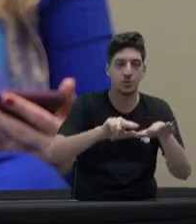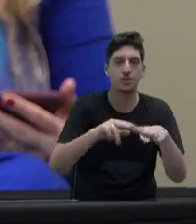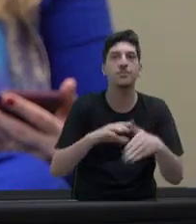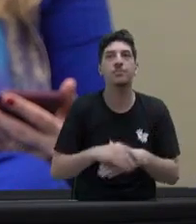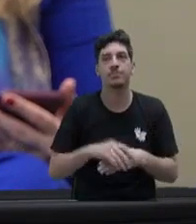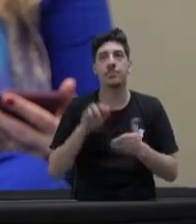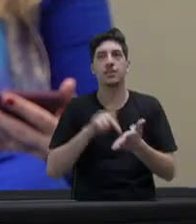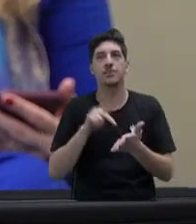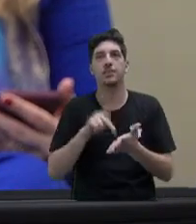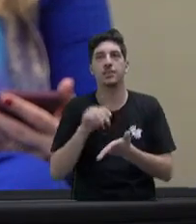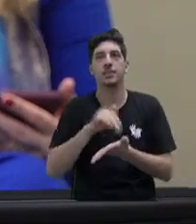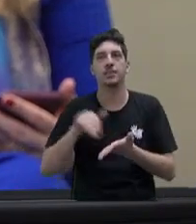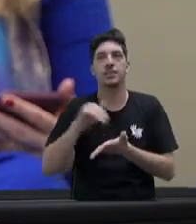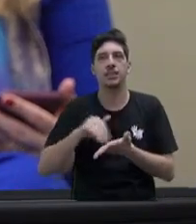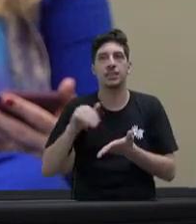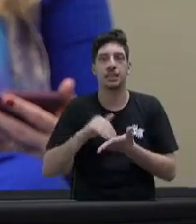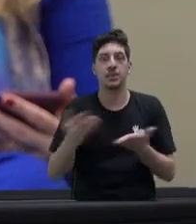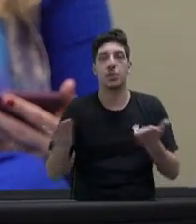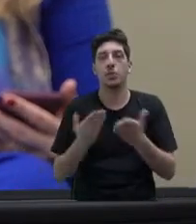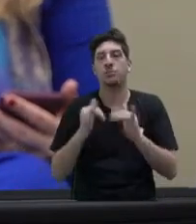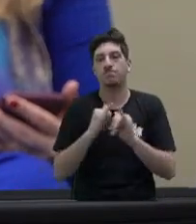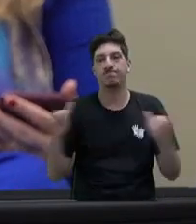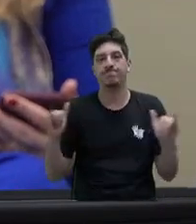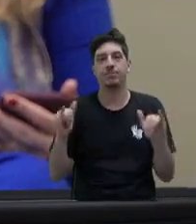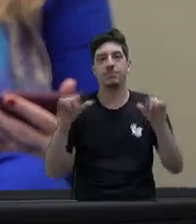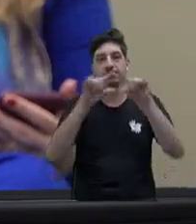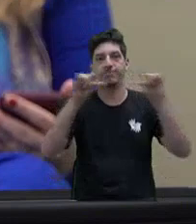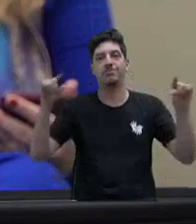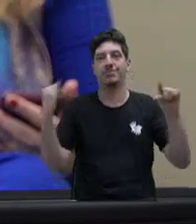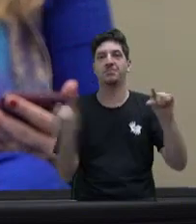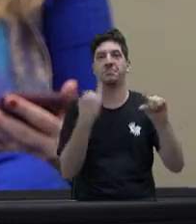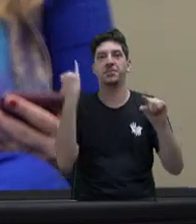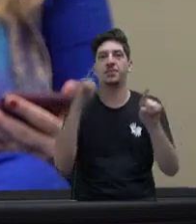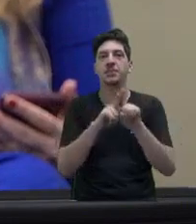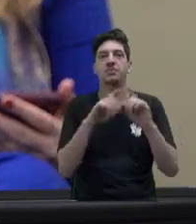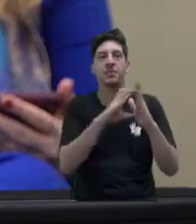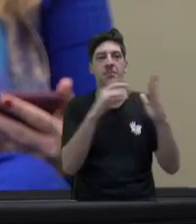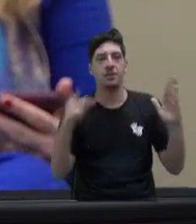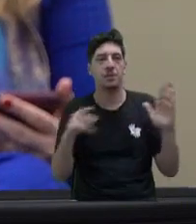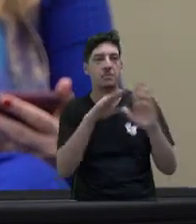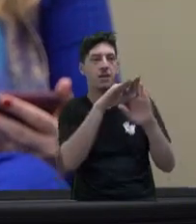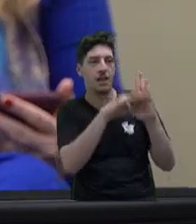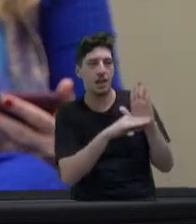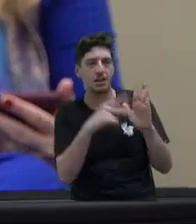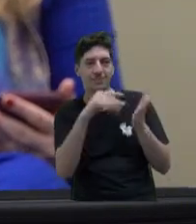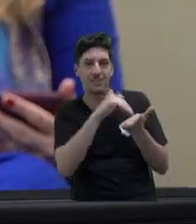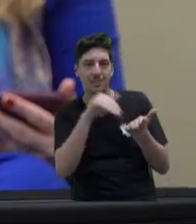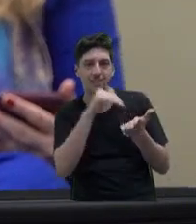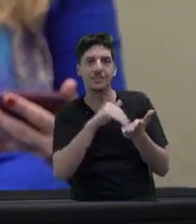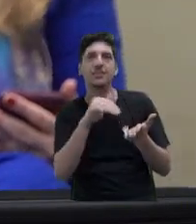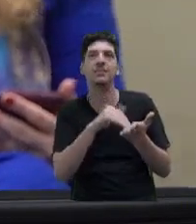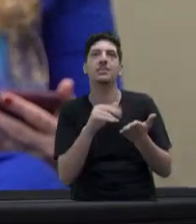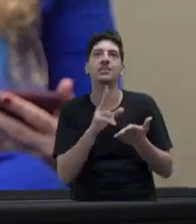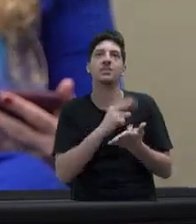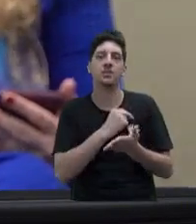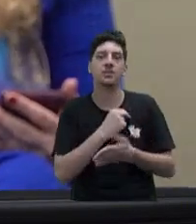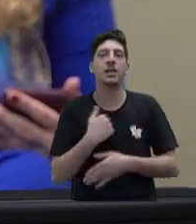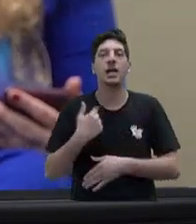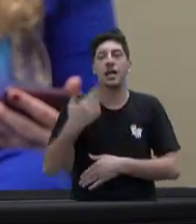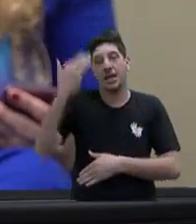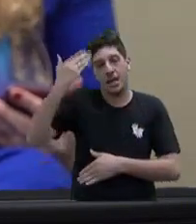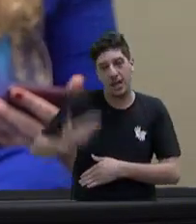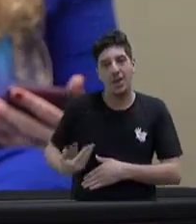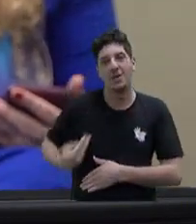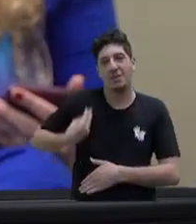Realmente, secretário, você deixou aqui uma mensagem aqui para os deputados, você prestou conta da sua secretaria. Eu, que sou entusiasta